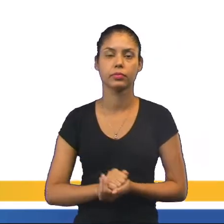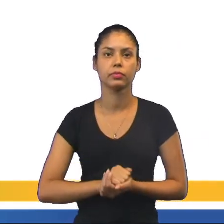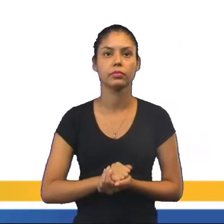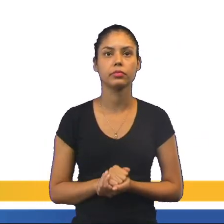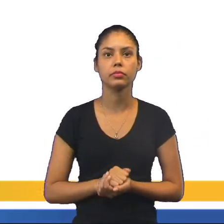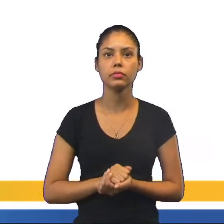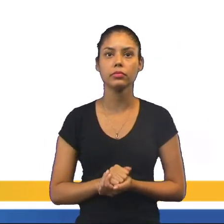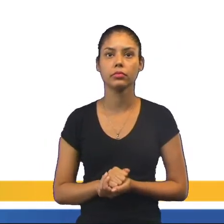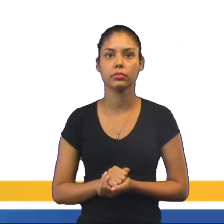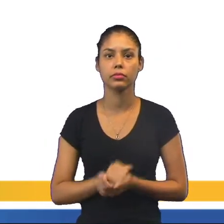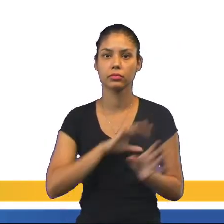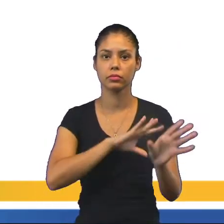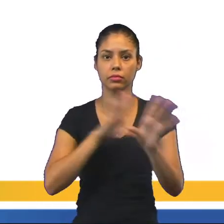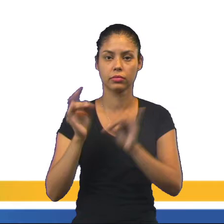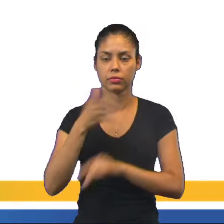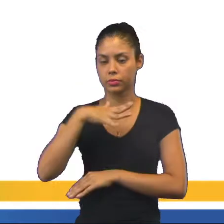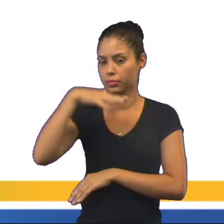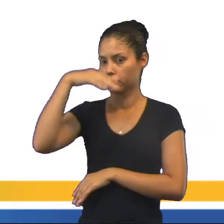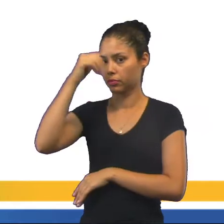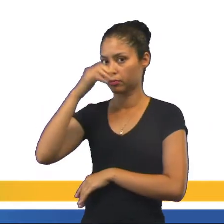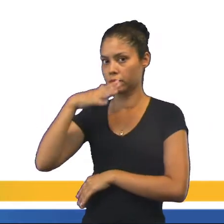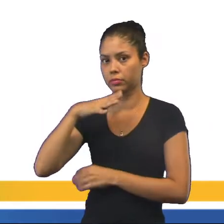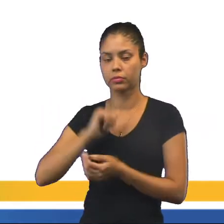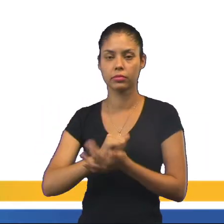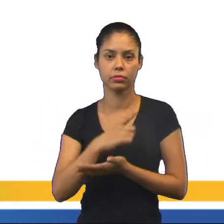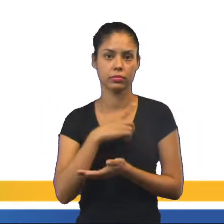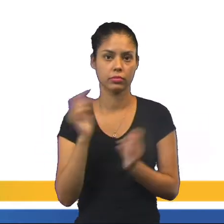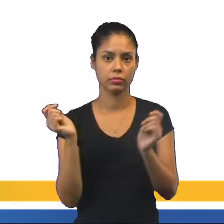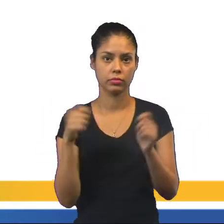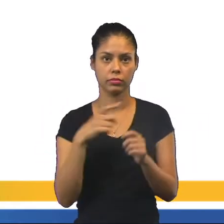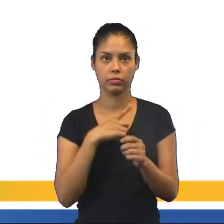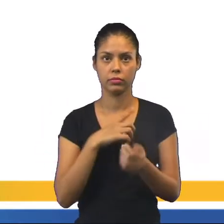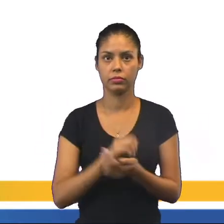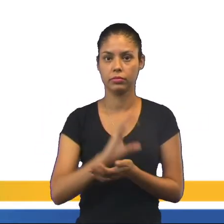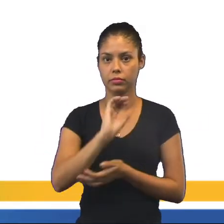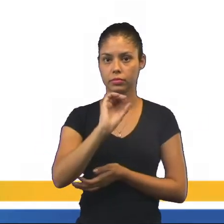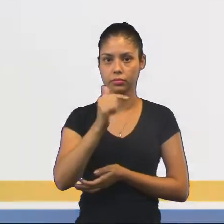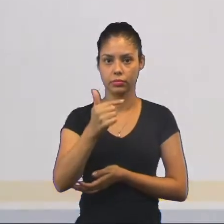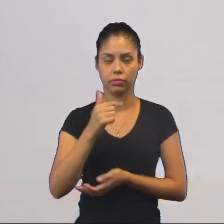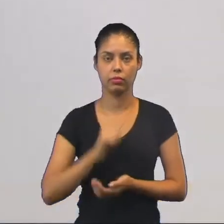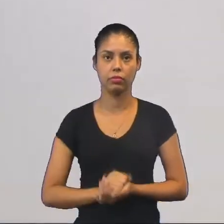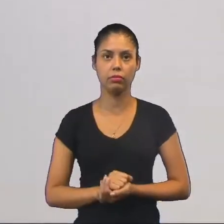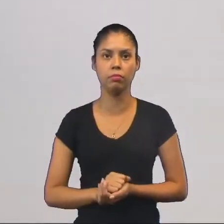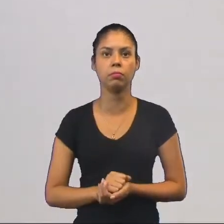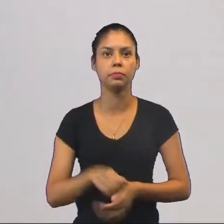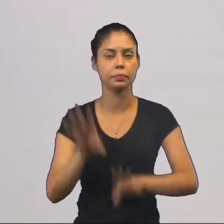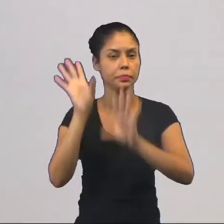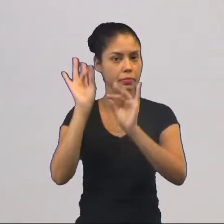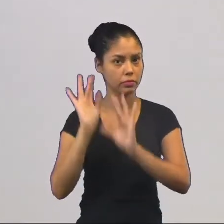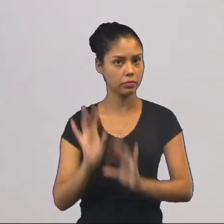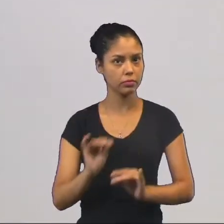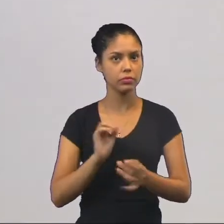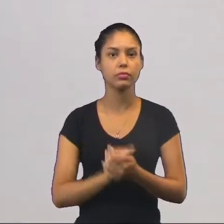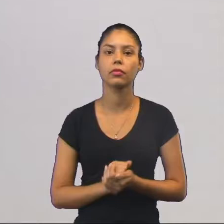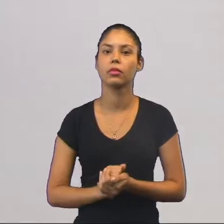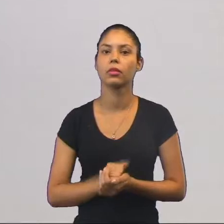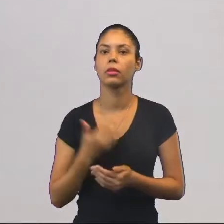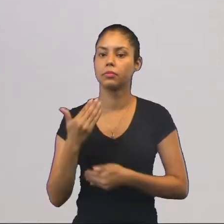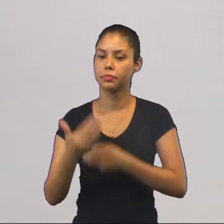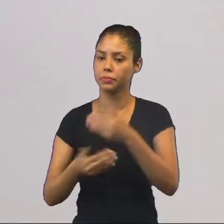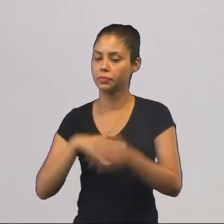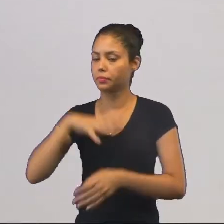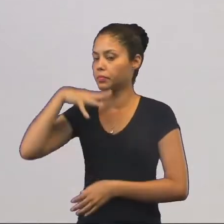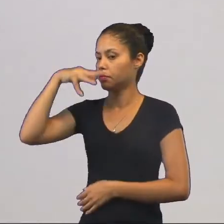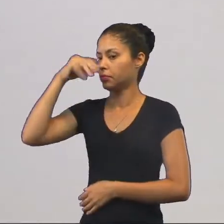combustível, e através da respiração, a gente obtém o oxigênio. Ou seja, cada vez que a gente realiza o processo